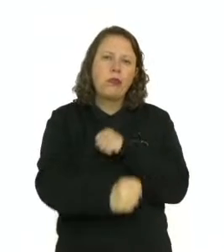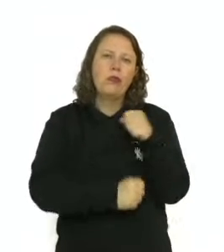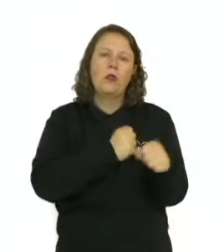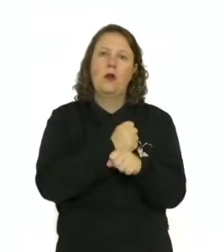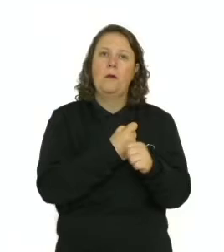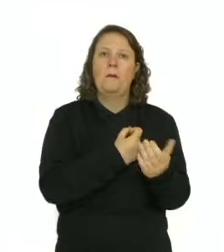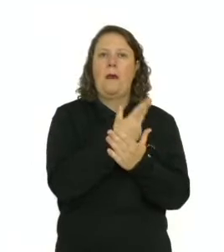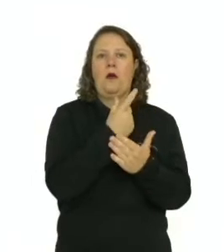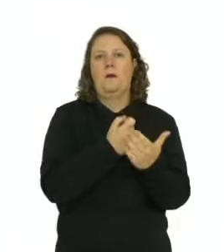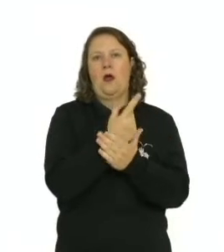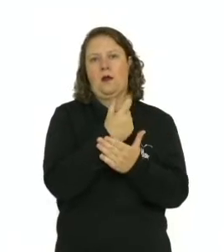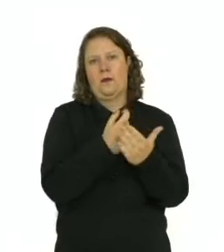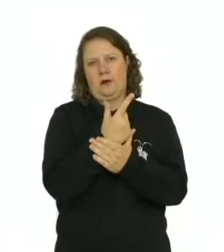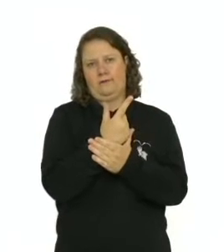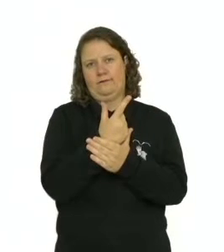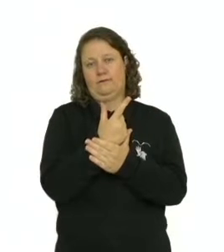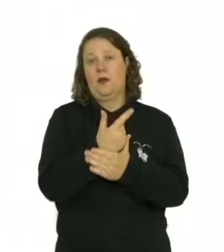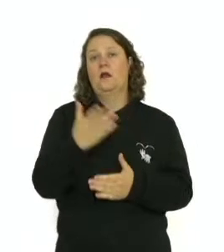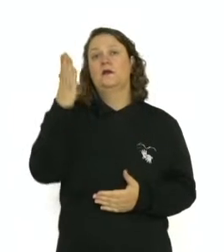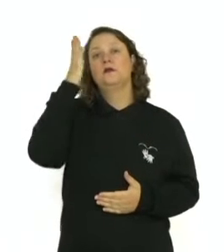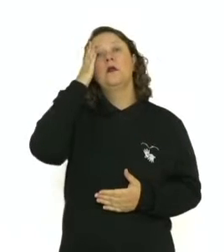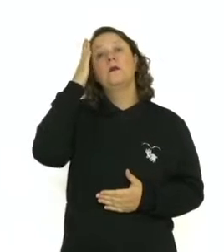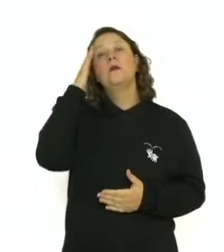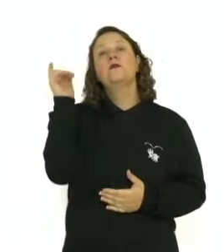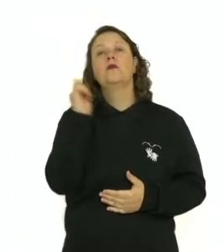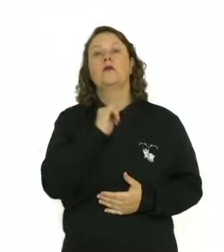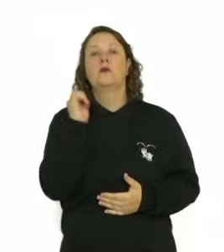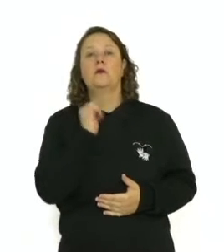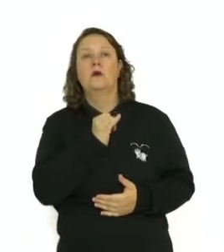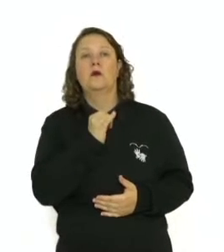veículos? Sabendo que esse imposto corresponde a